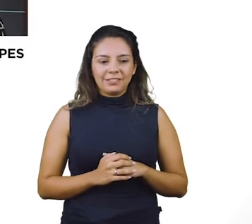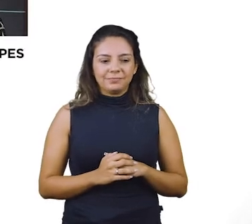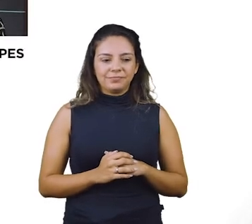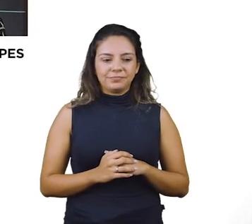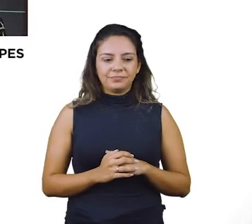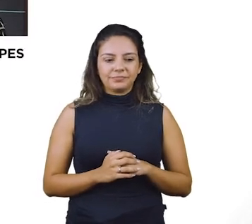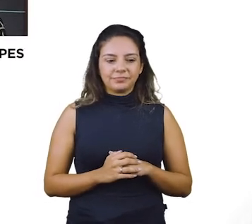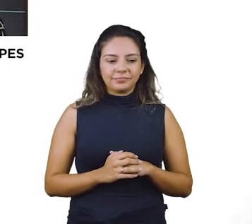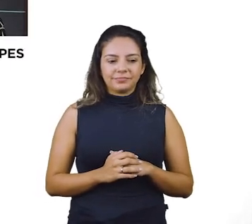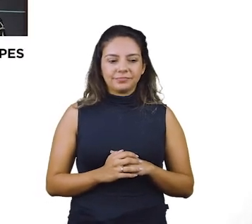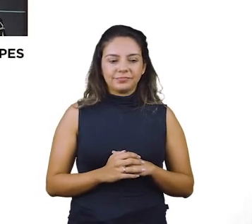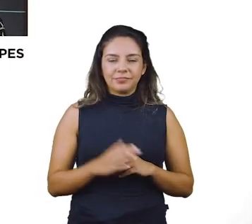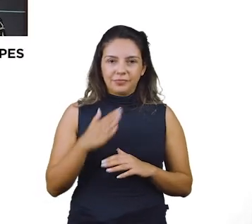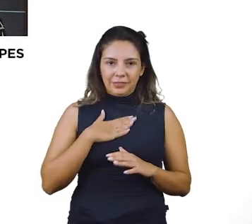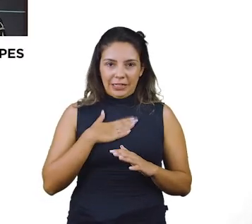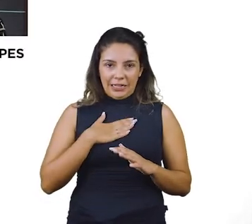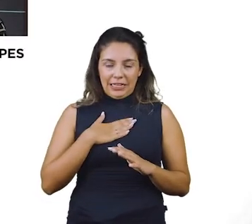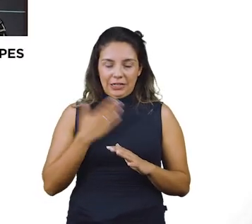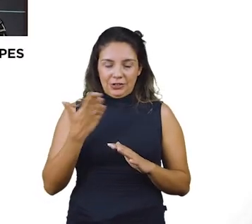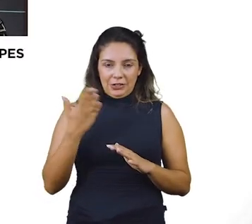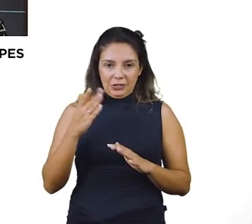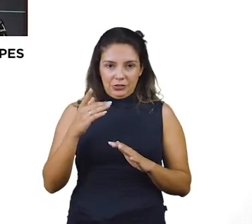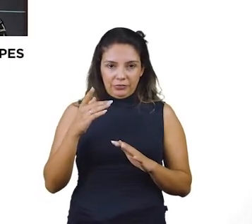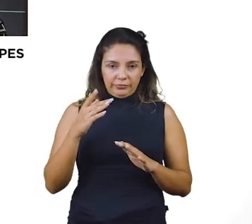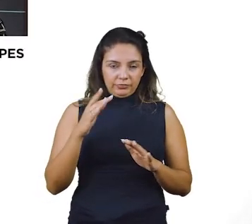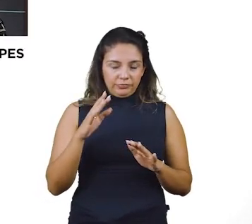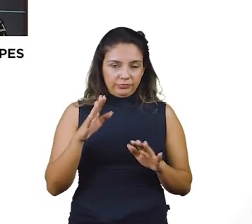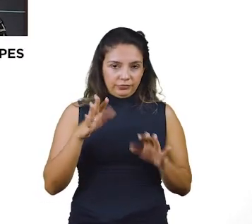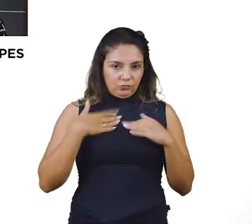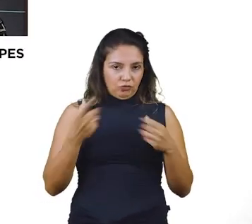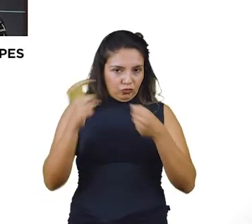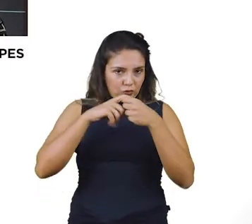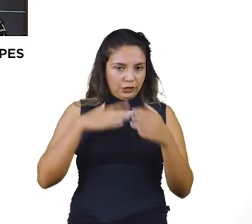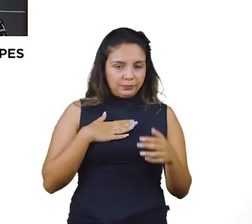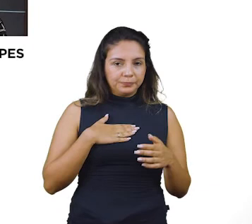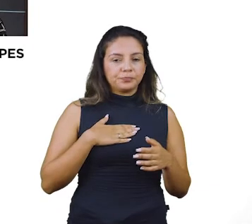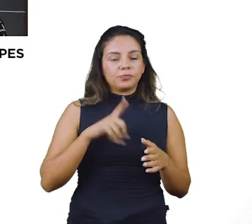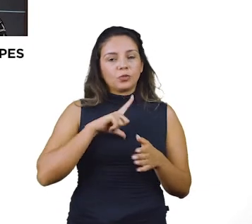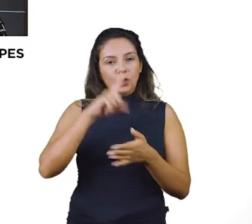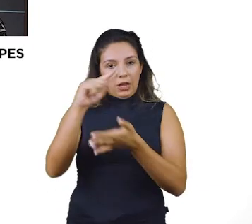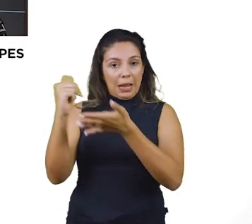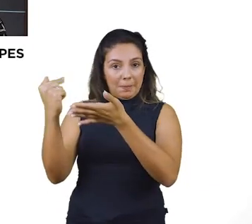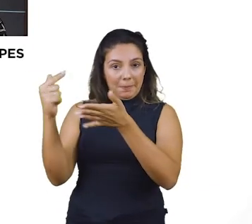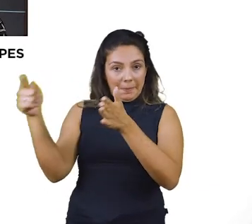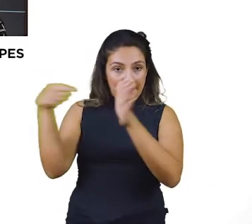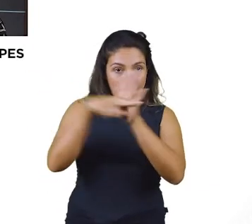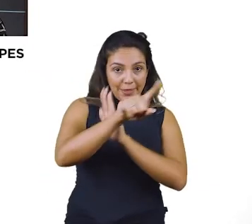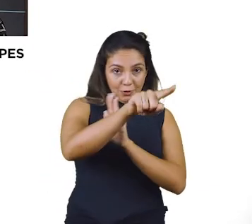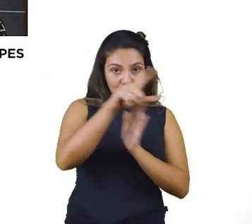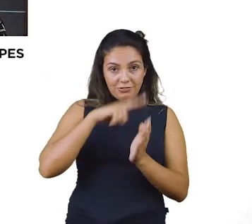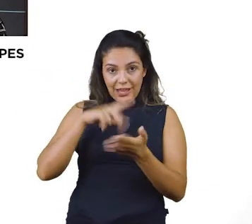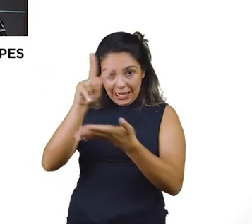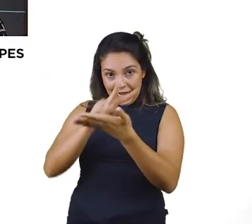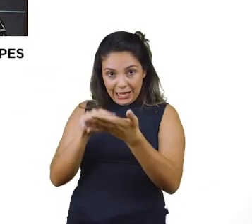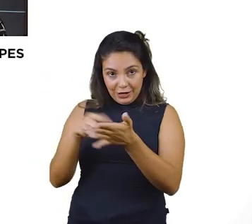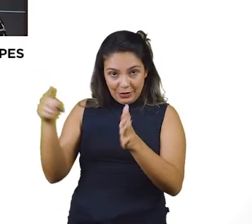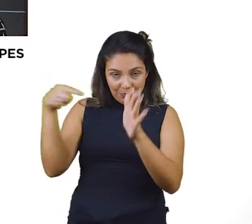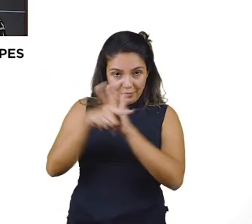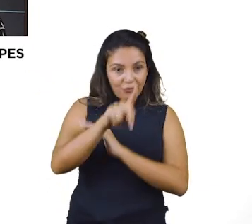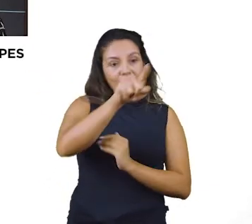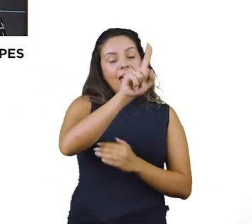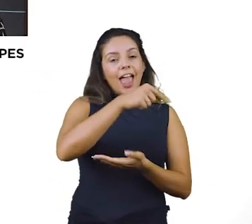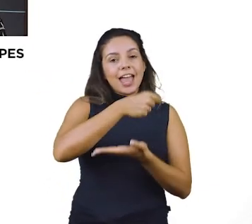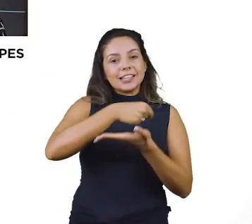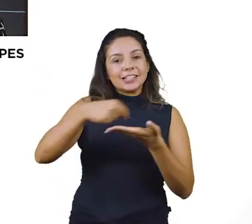Carlinhos, tem uma pessoa aqui perguntando se você, o Caio Junqueira, mas se você é mais um fazendeiro, né? Um escritor fazendeiro.